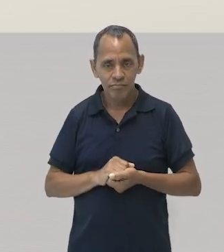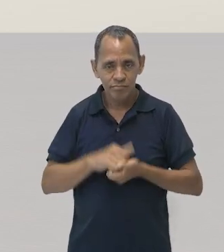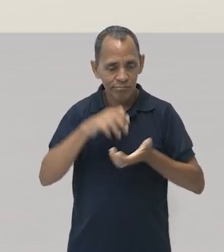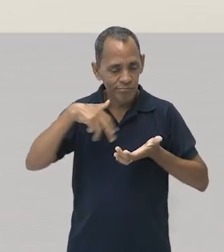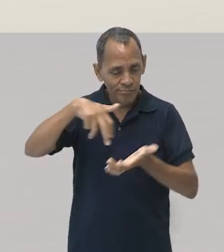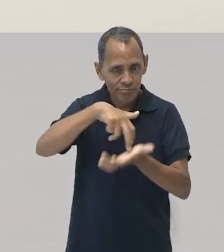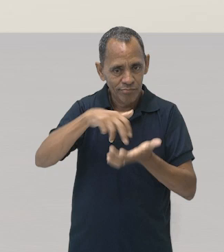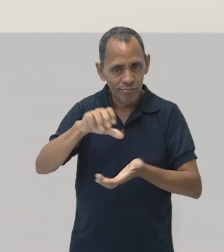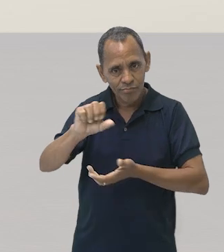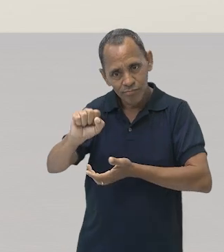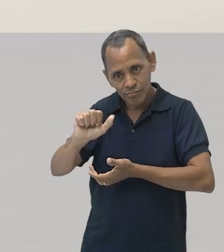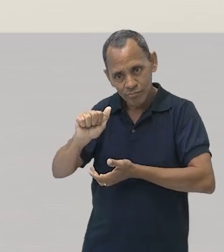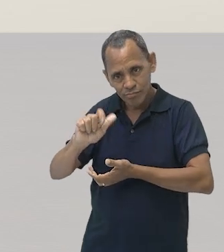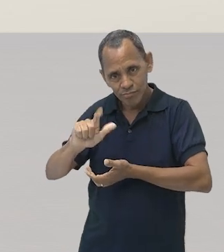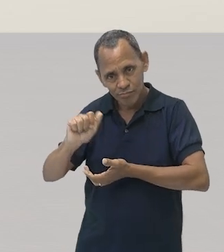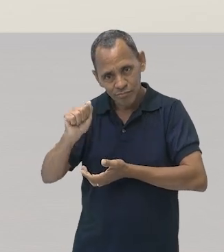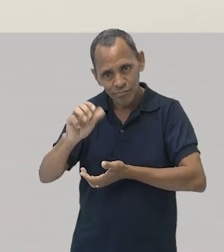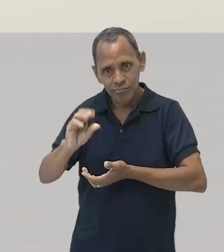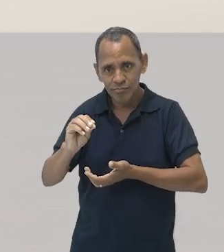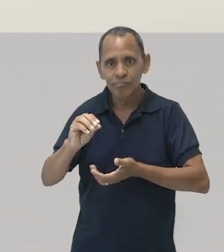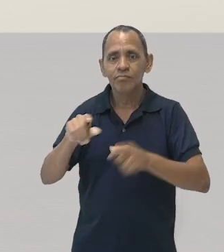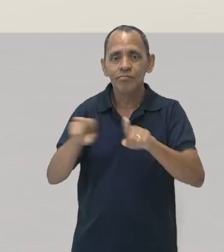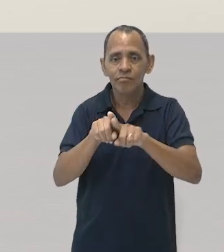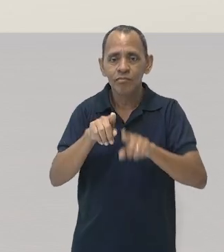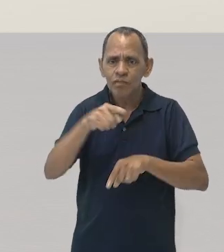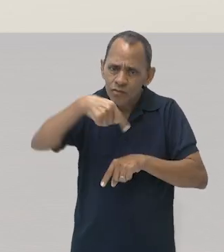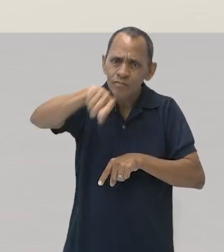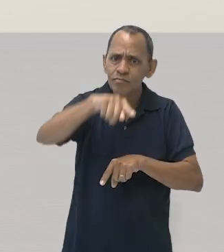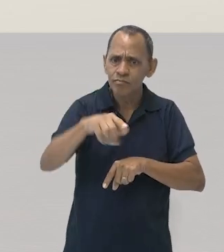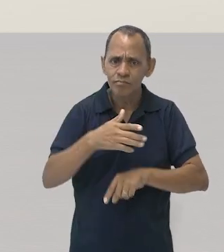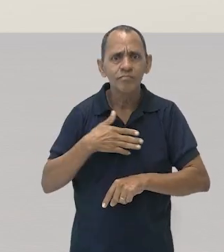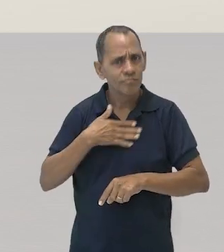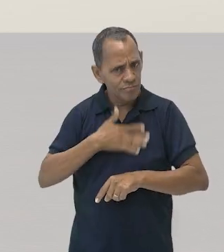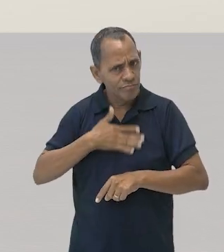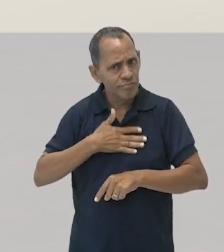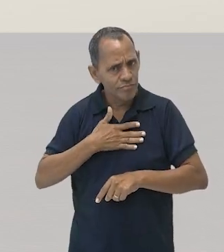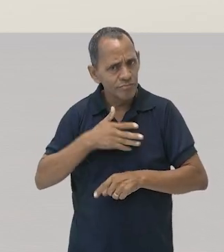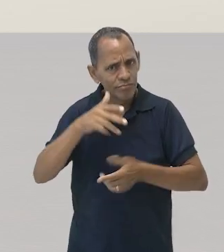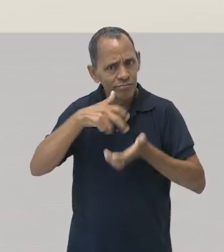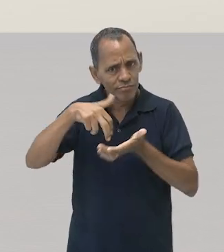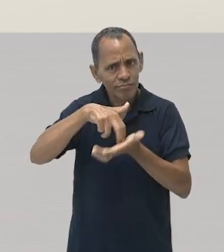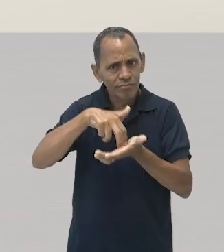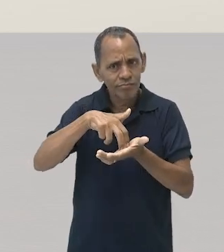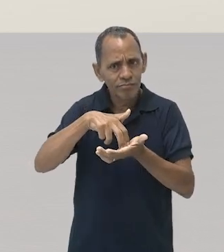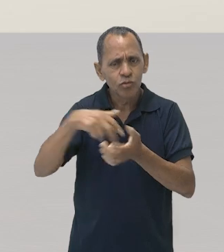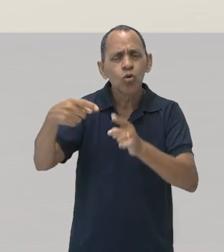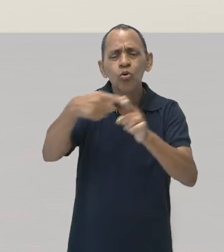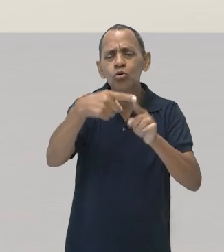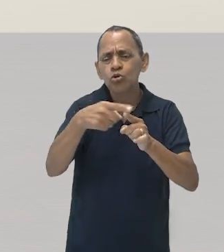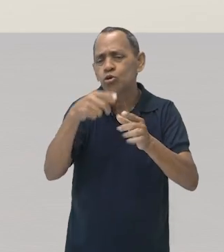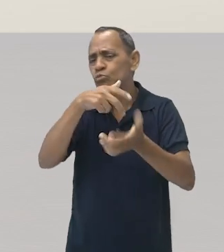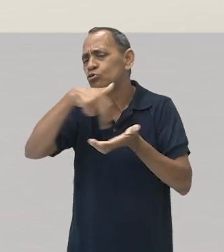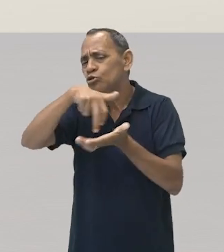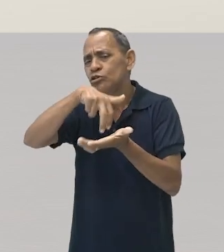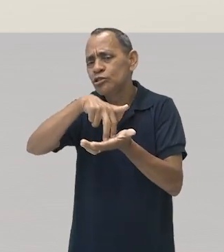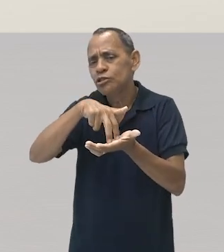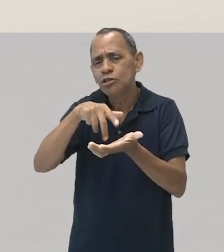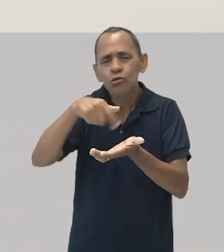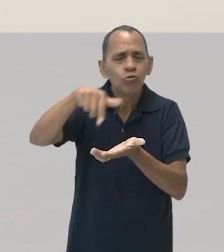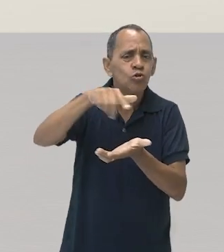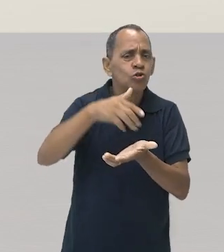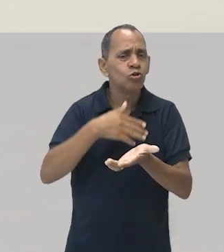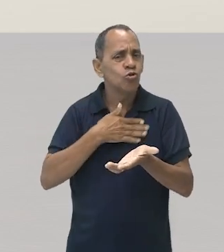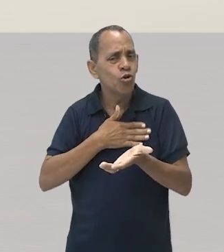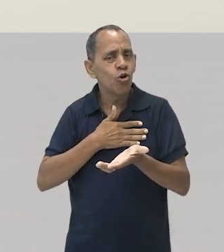a vocês, vocês gostam de dançar? Que estilos vocês gostam? E aí? Me respondam aí no caderno